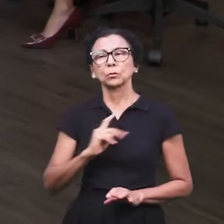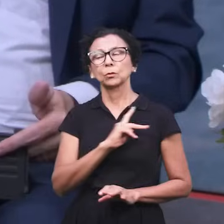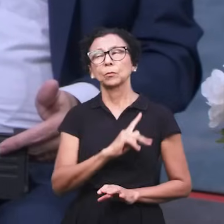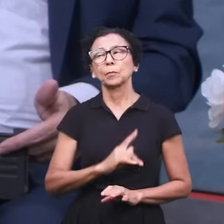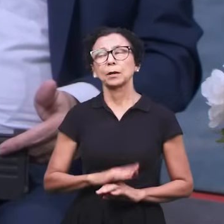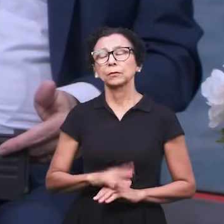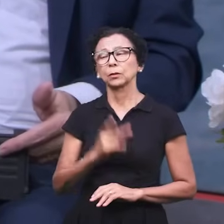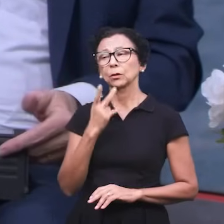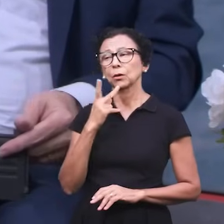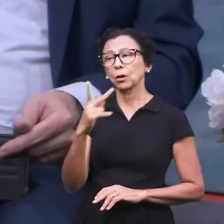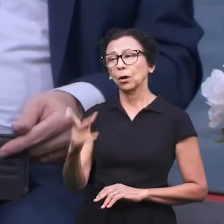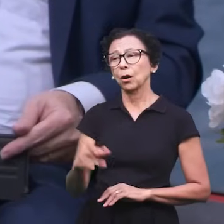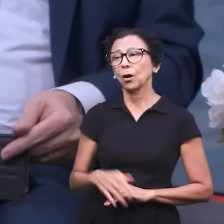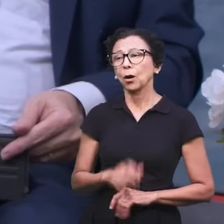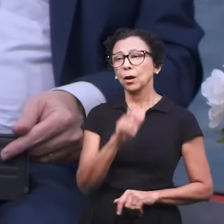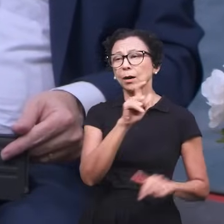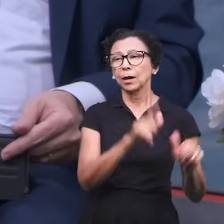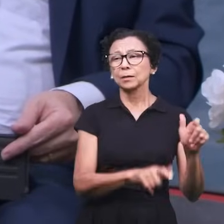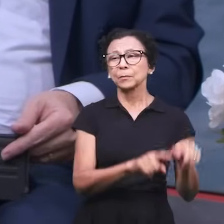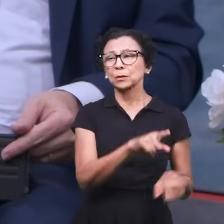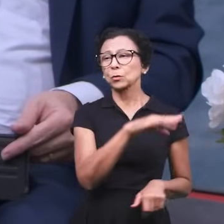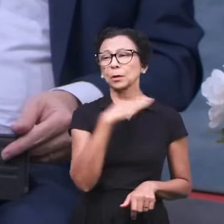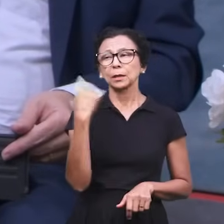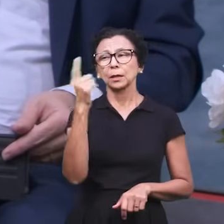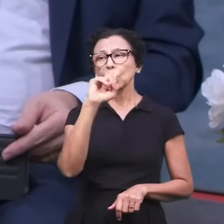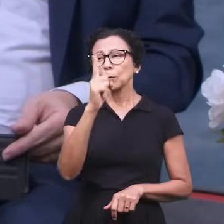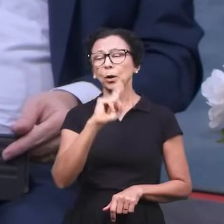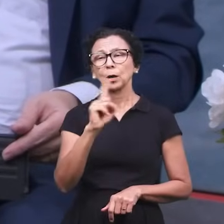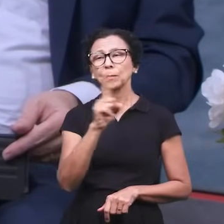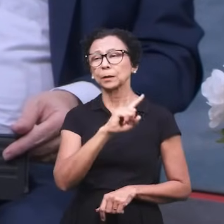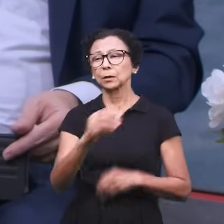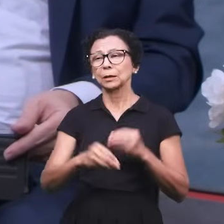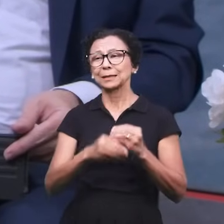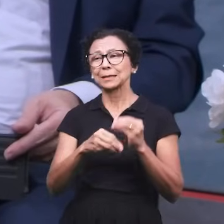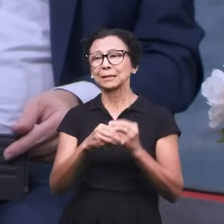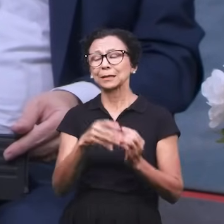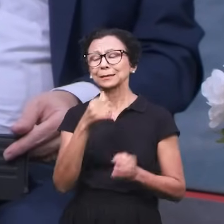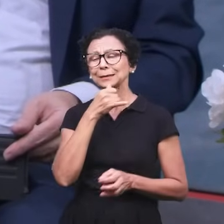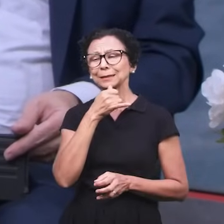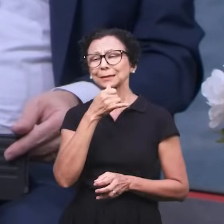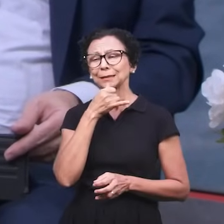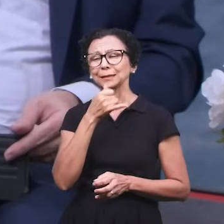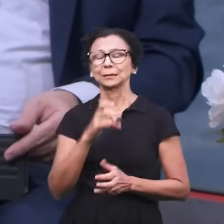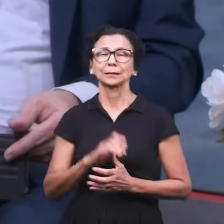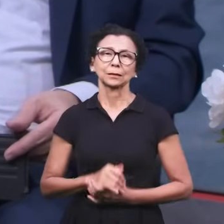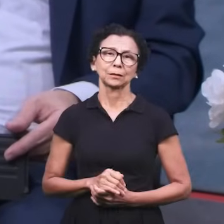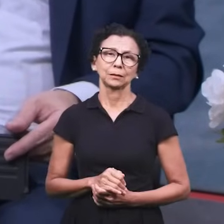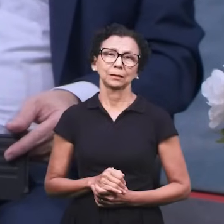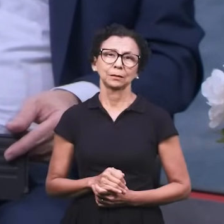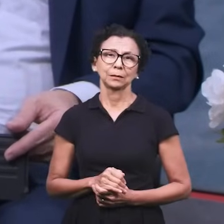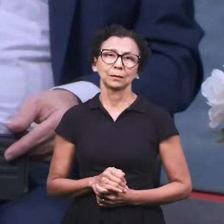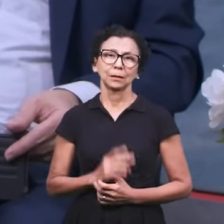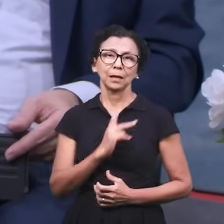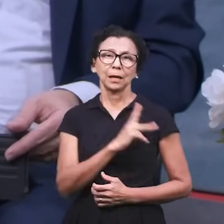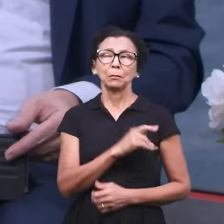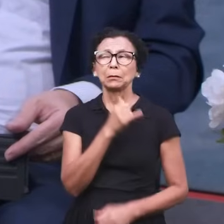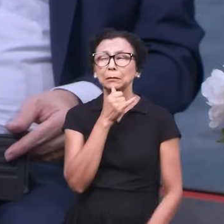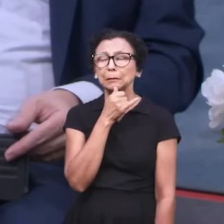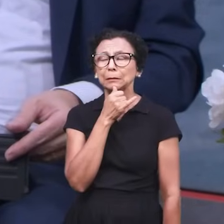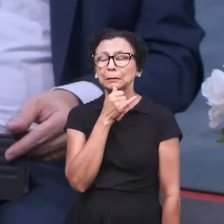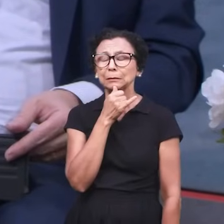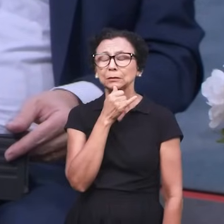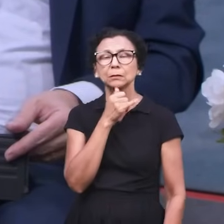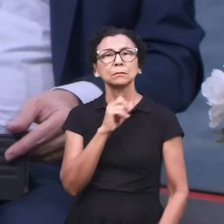não permitiu a morte de fulano para não me acrescentar. Tristeza sobre tristeza. Ah, mas o apóstolo Paulo ficava triste?